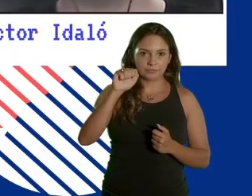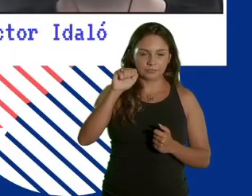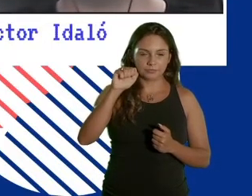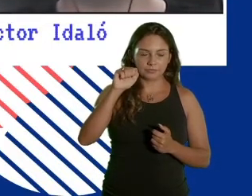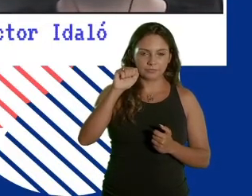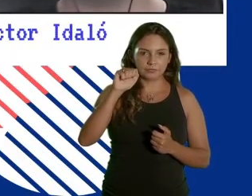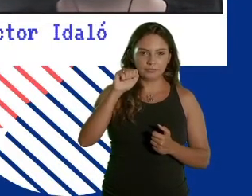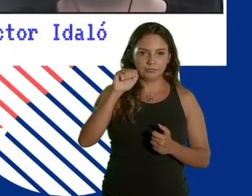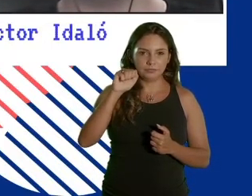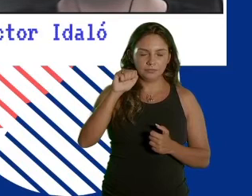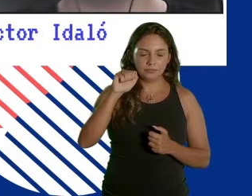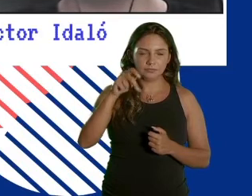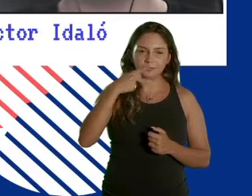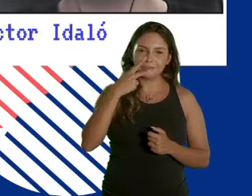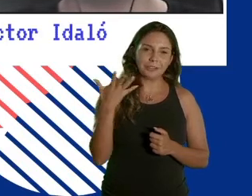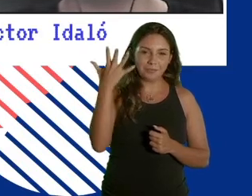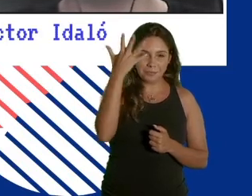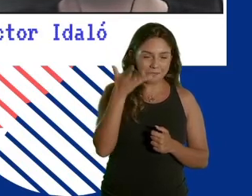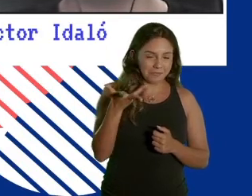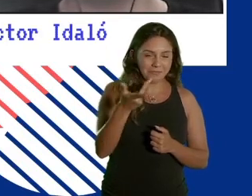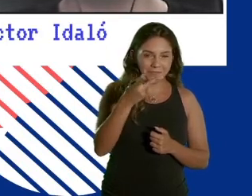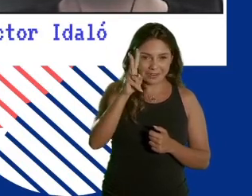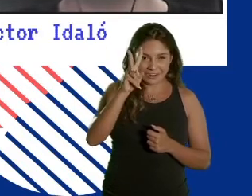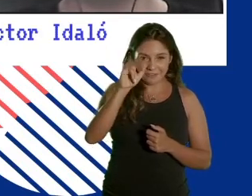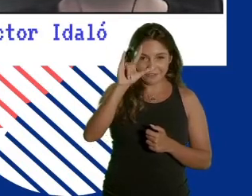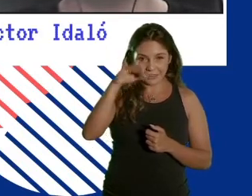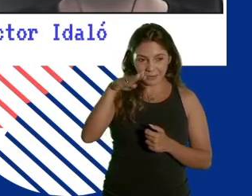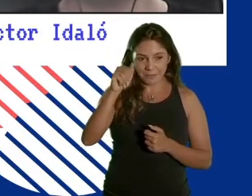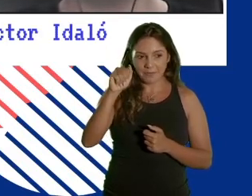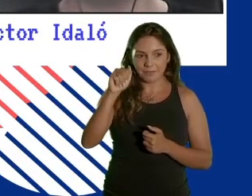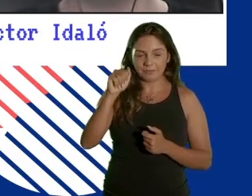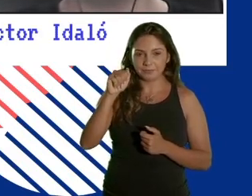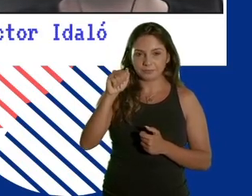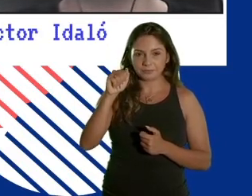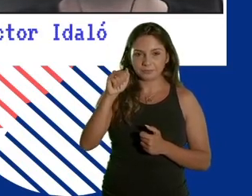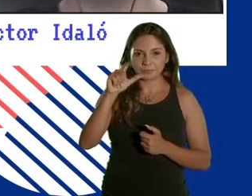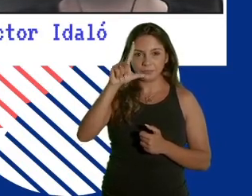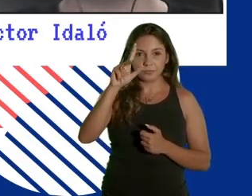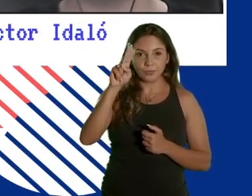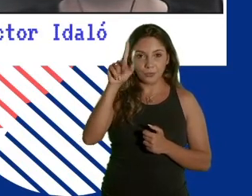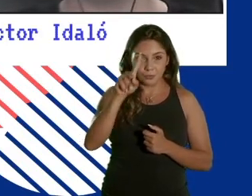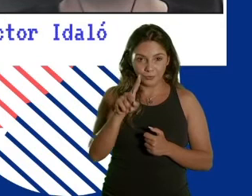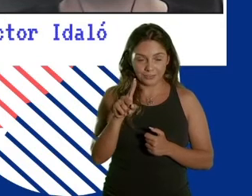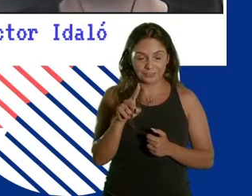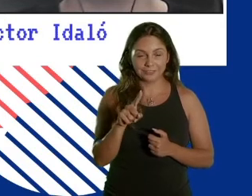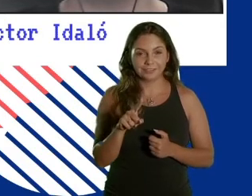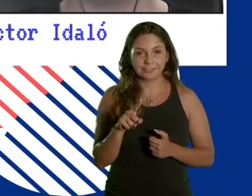Cássia Carine de Castro Araújo diz, que beleza, Vilma. O Luiz Humberto França, nosso curador